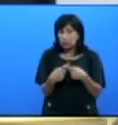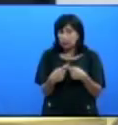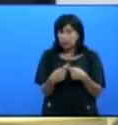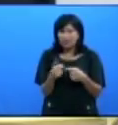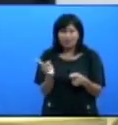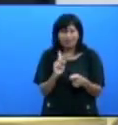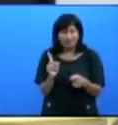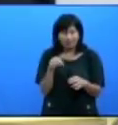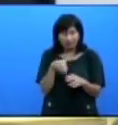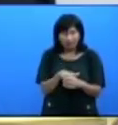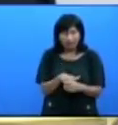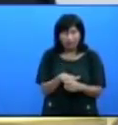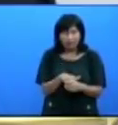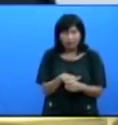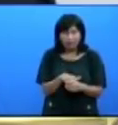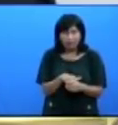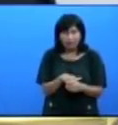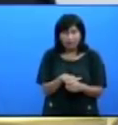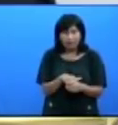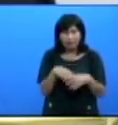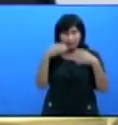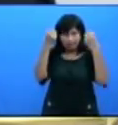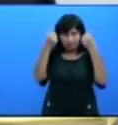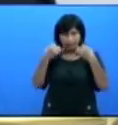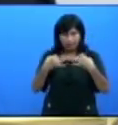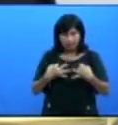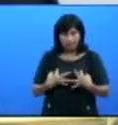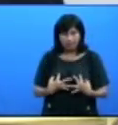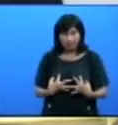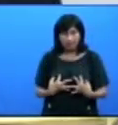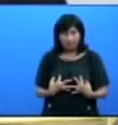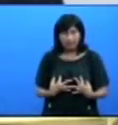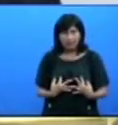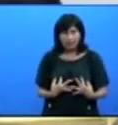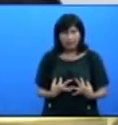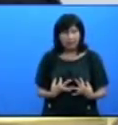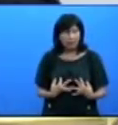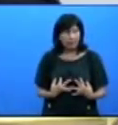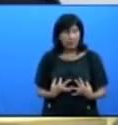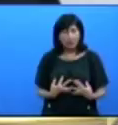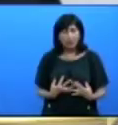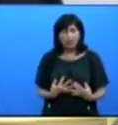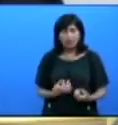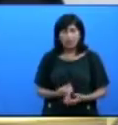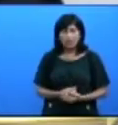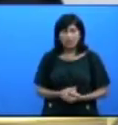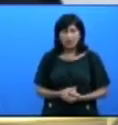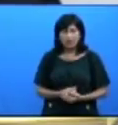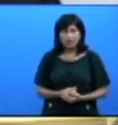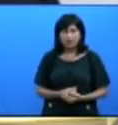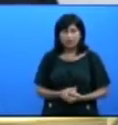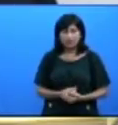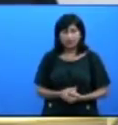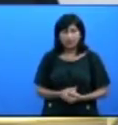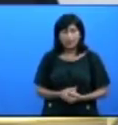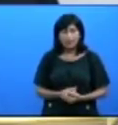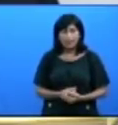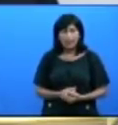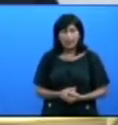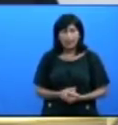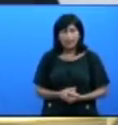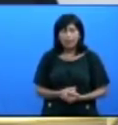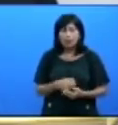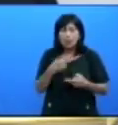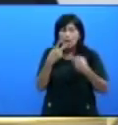minha abstenção. Dizem que tem sinuca de bico que não tem para onde ir. Então, nesta daqui, eu tinha um